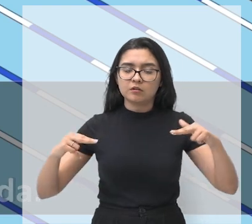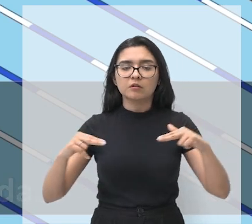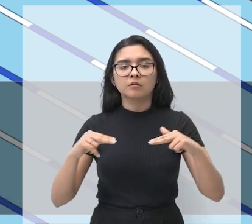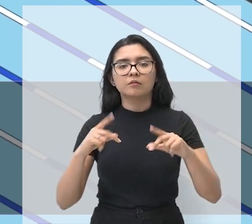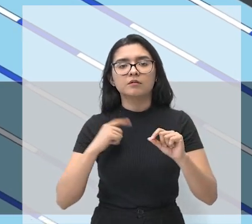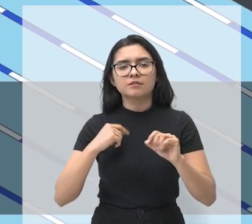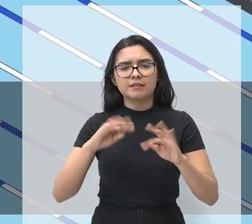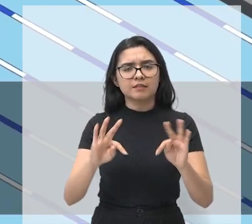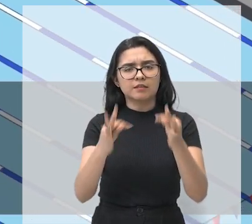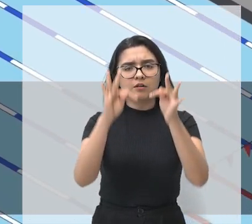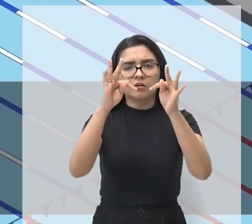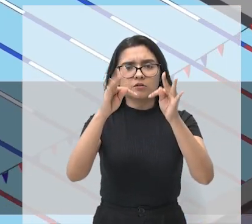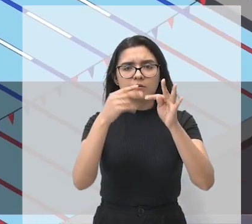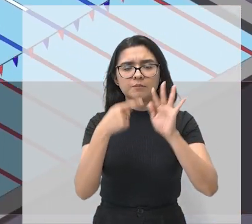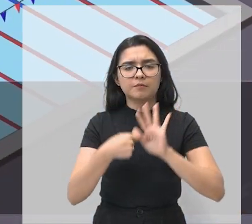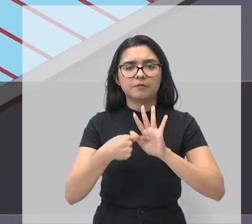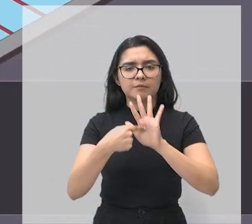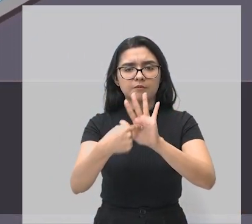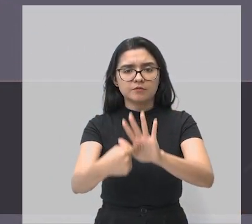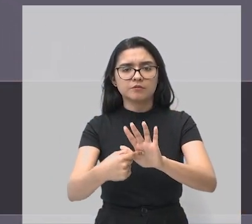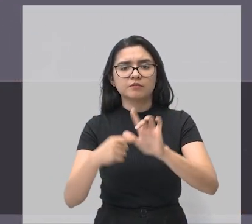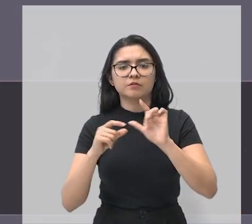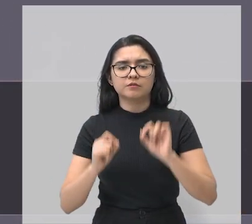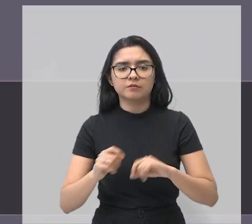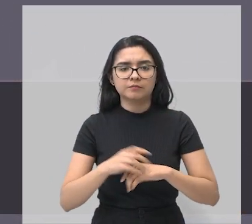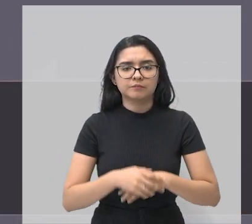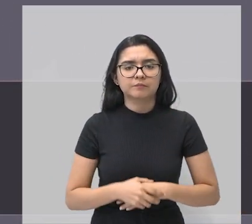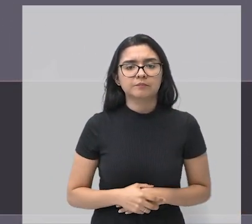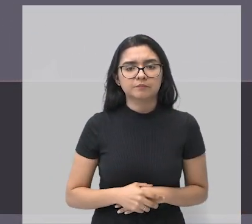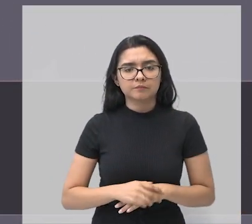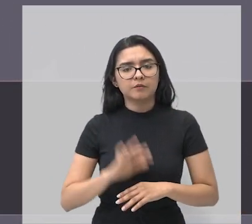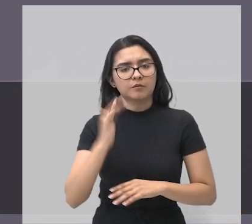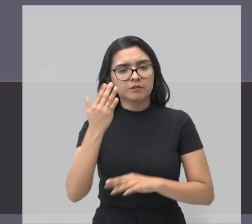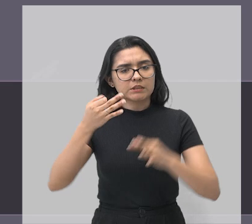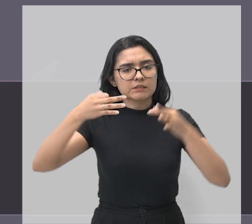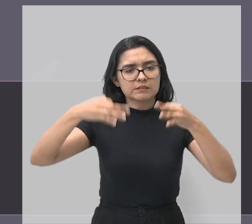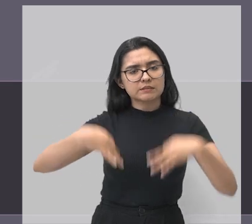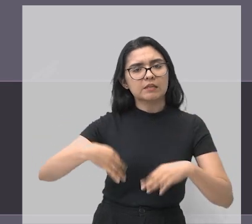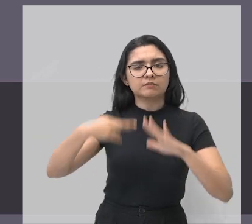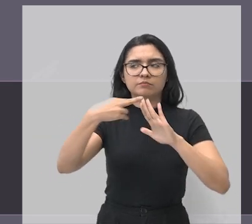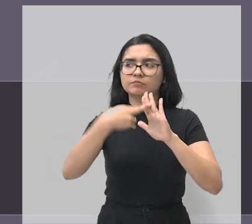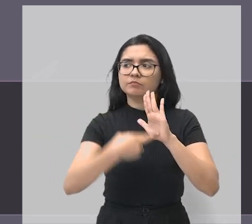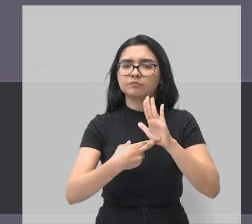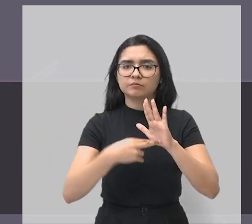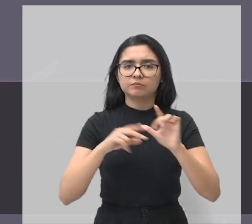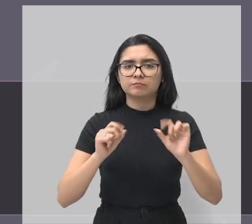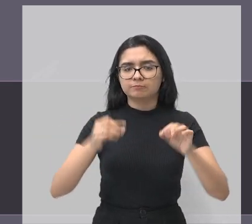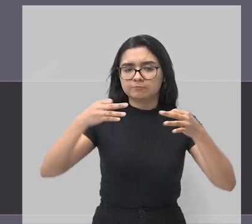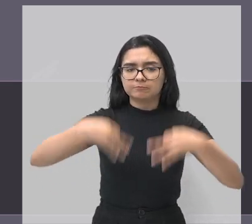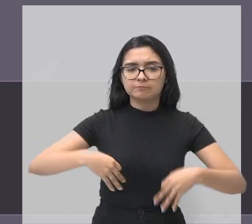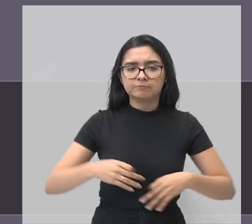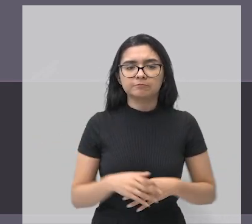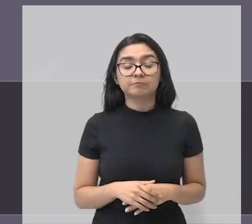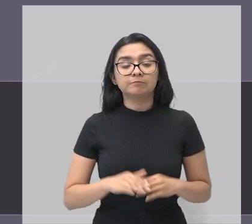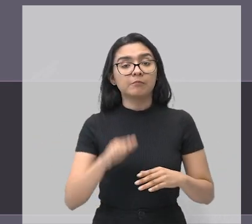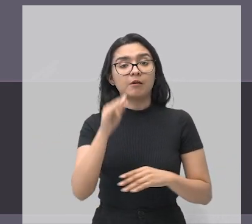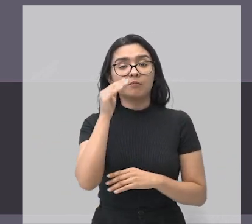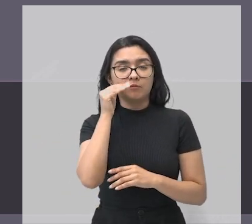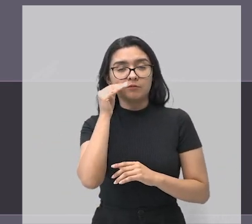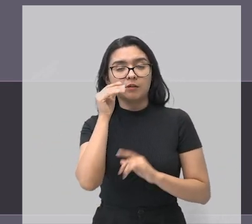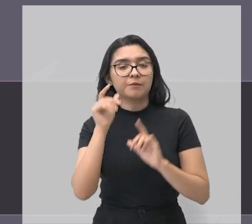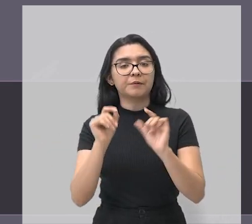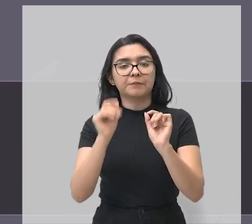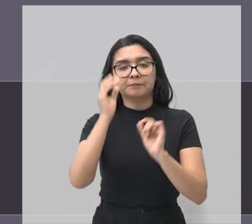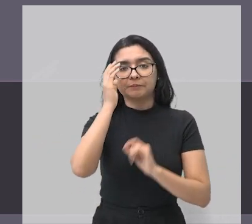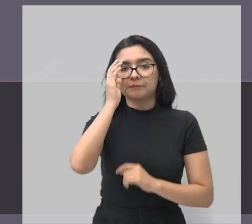para mostrar que realmente a prova está acontecendo segundo os critérios válidos, né? E uma